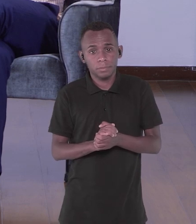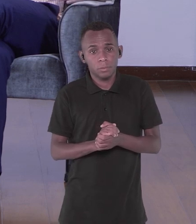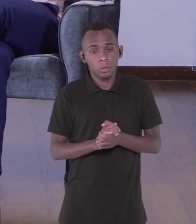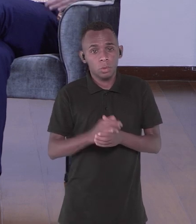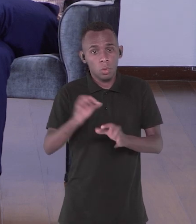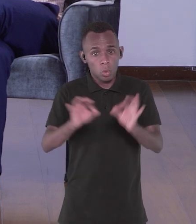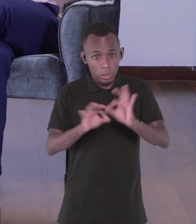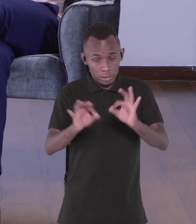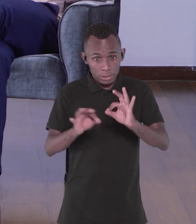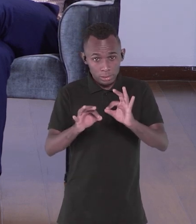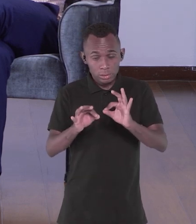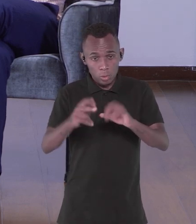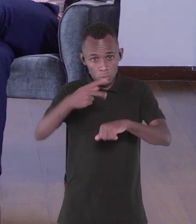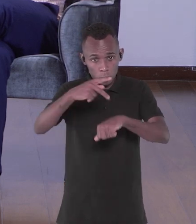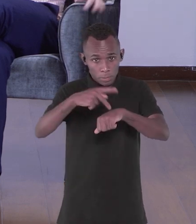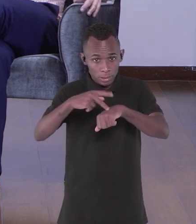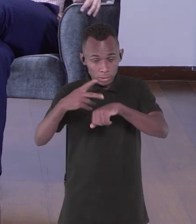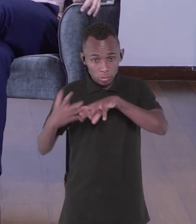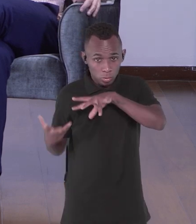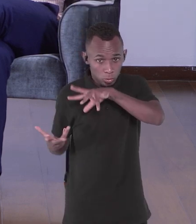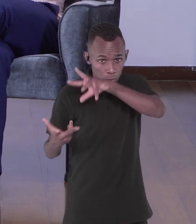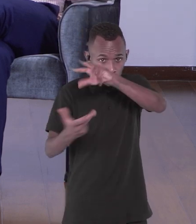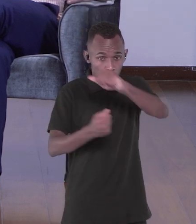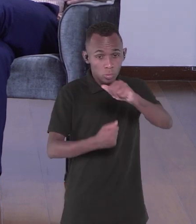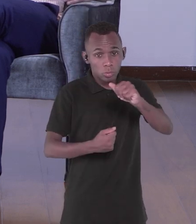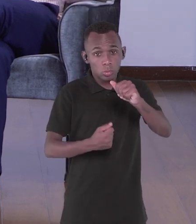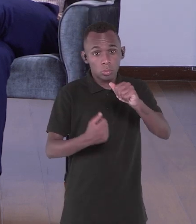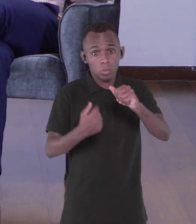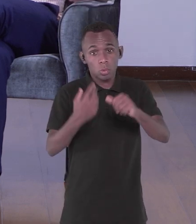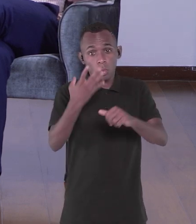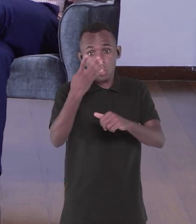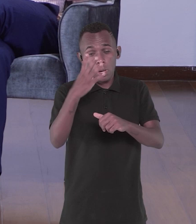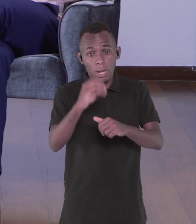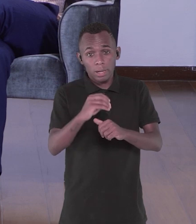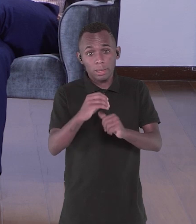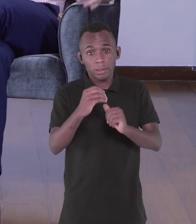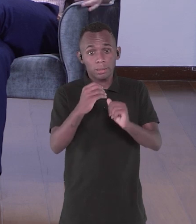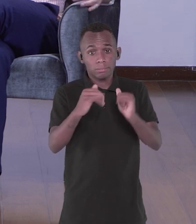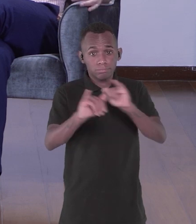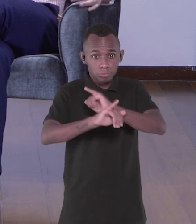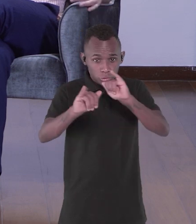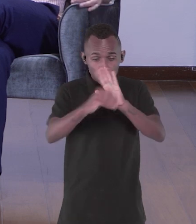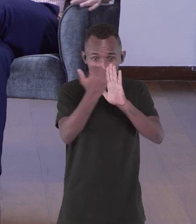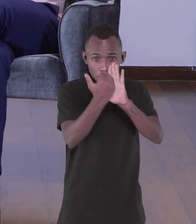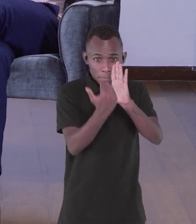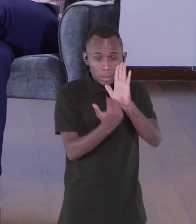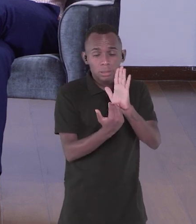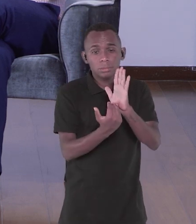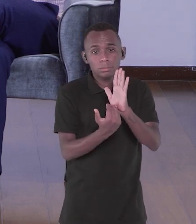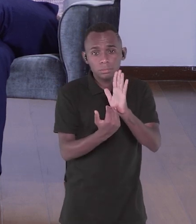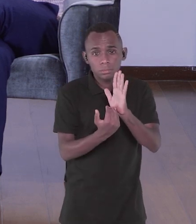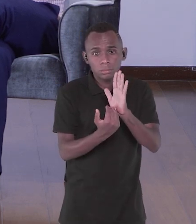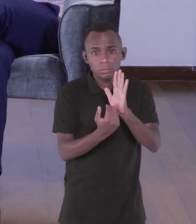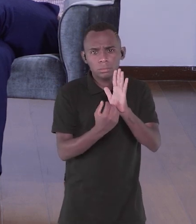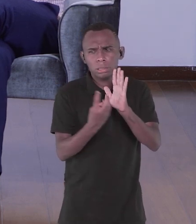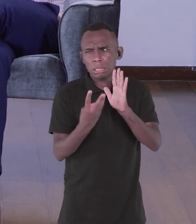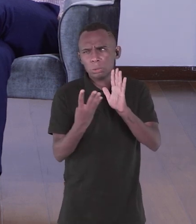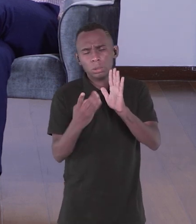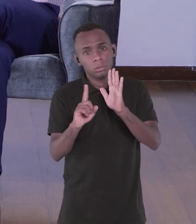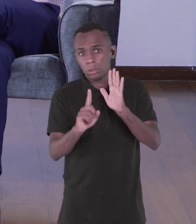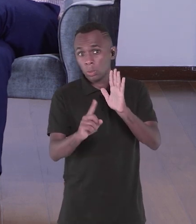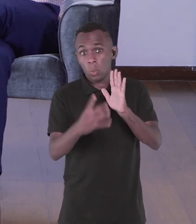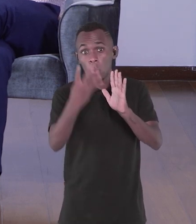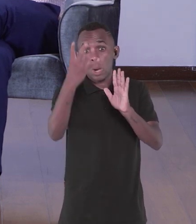40 informes diferentes sobre a situação no Donbass. 40, não 3, não